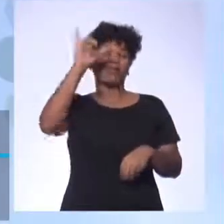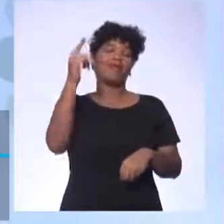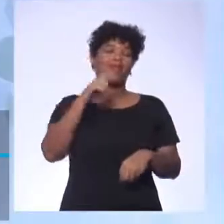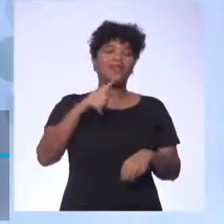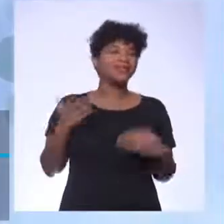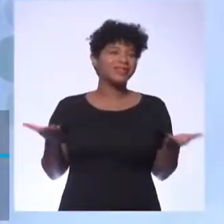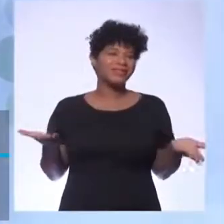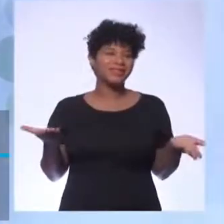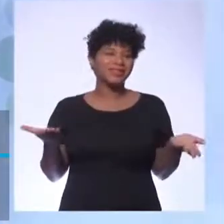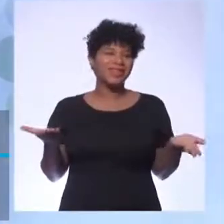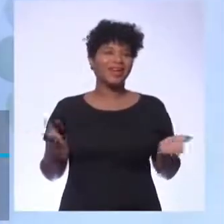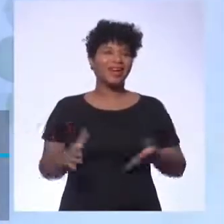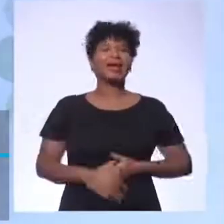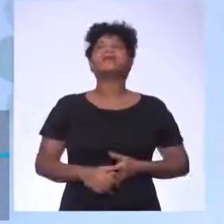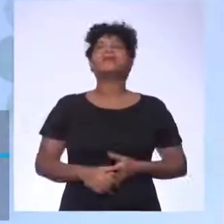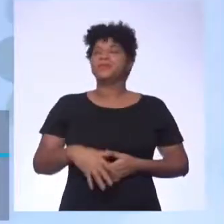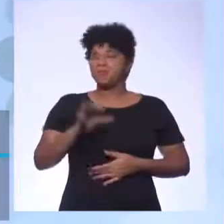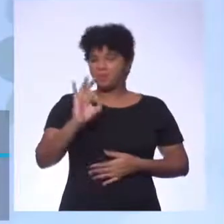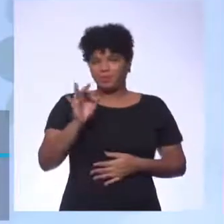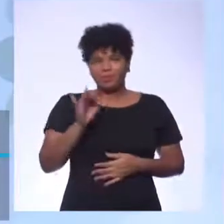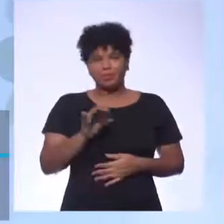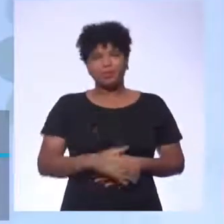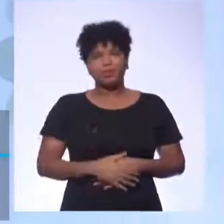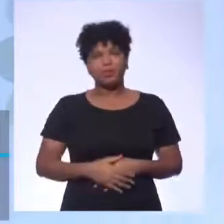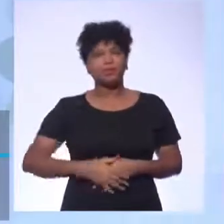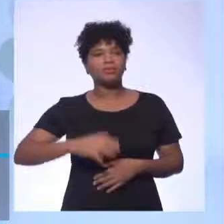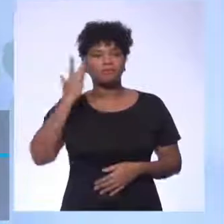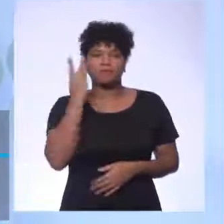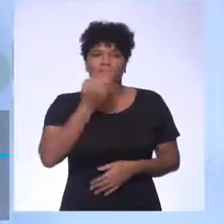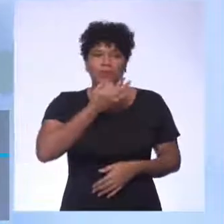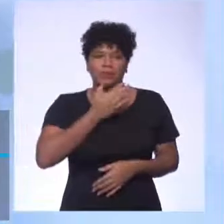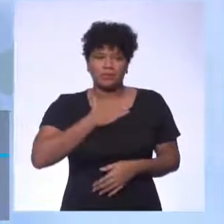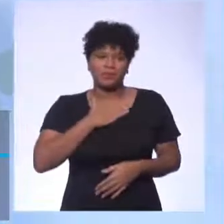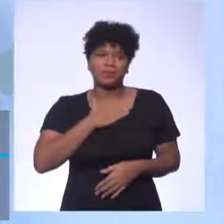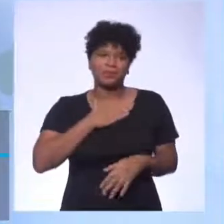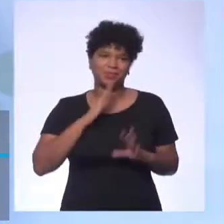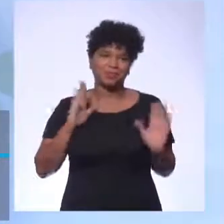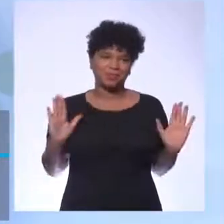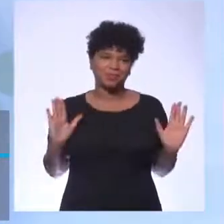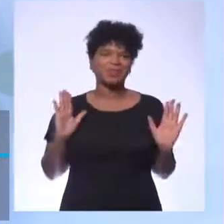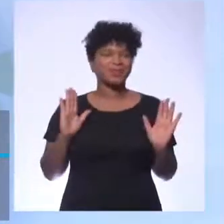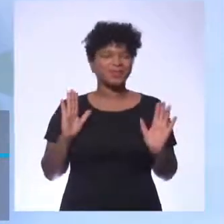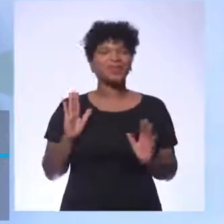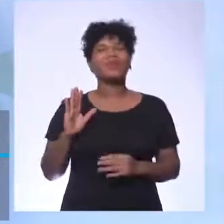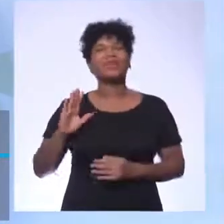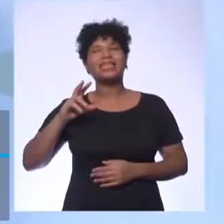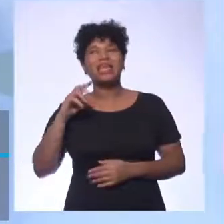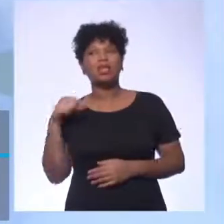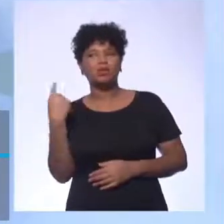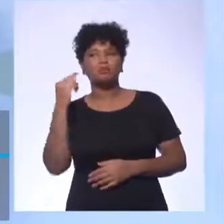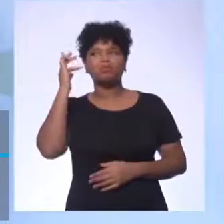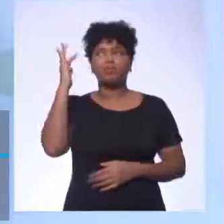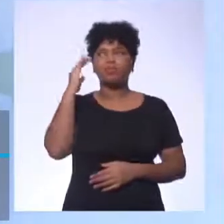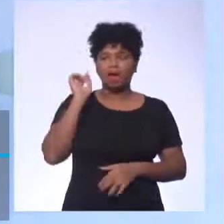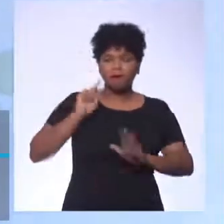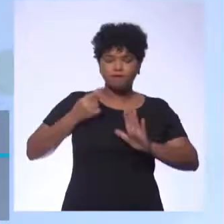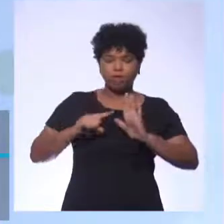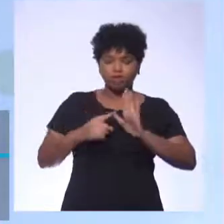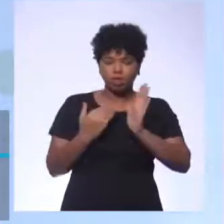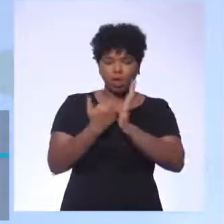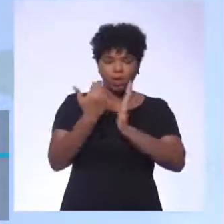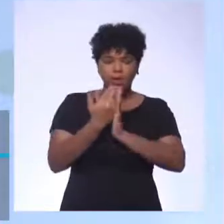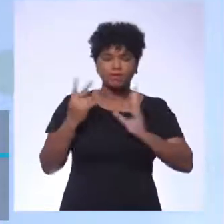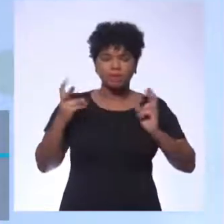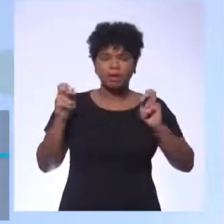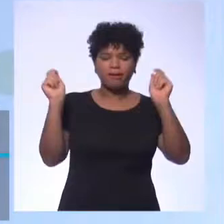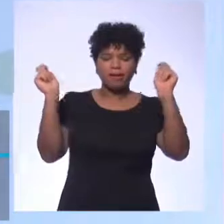Eu acho que ainda, né, e aí até um pouco de opinião, mas eu acho que se a gente se aprofundar um pouquinho no assunto, a gente